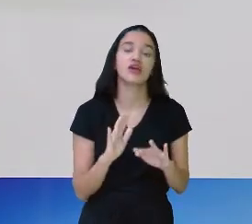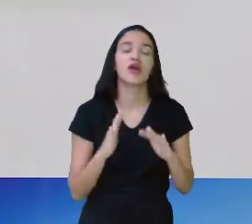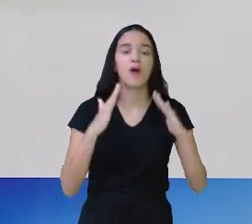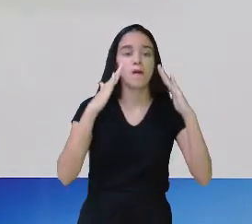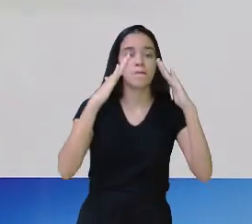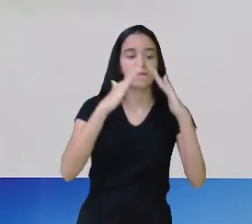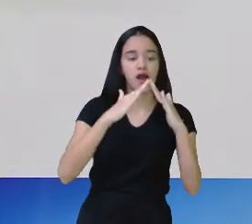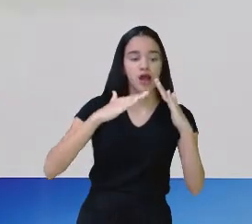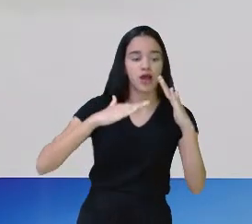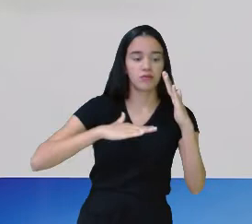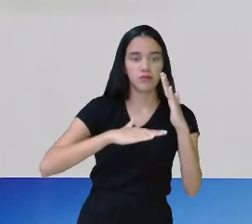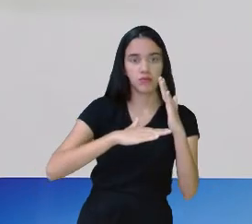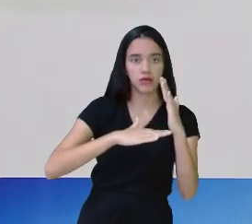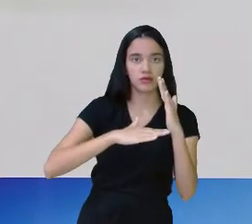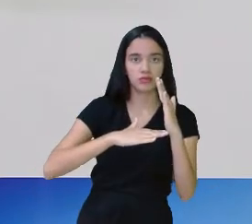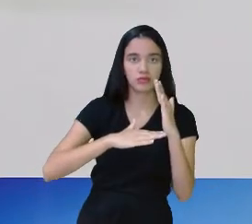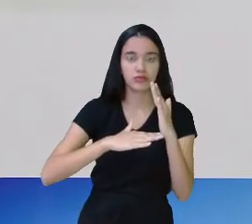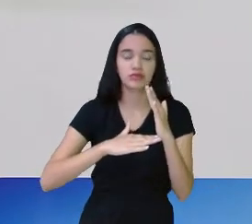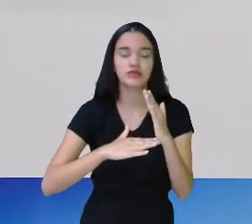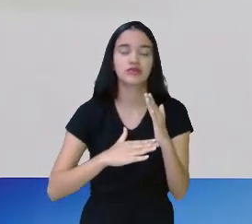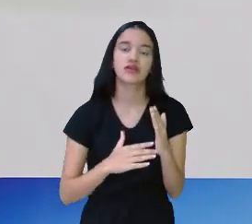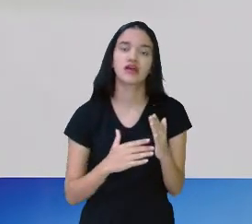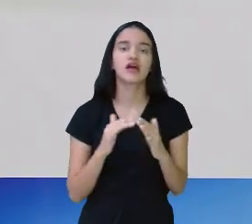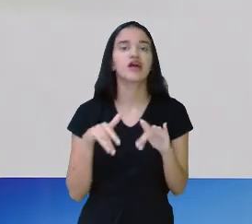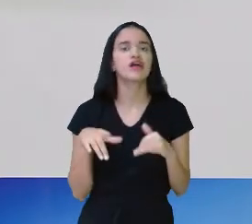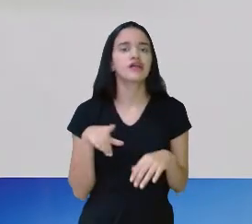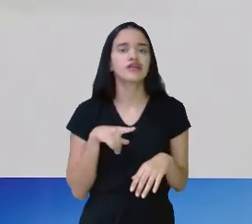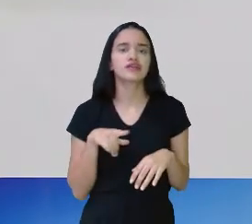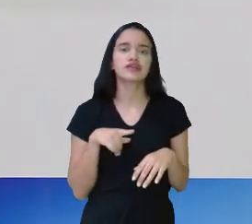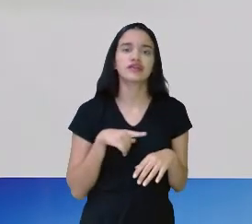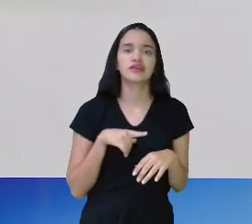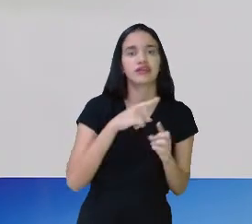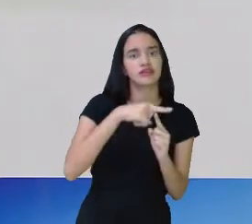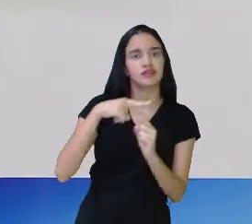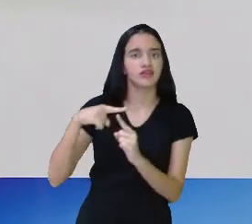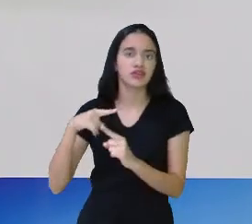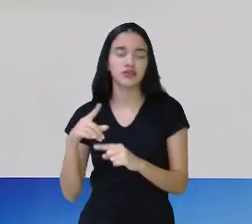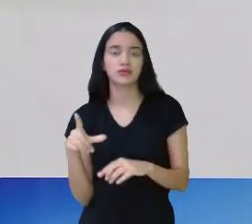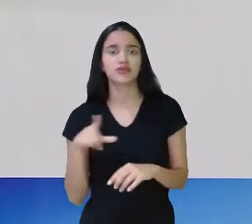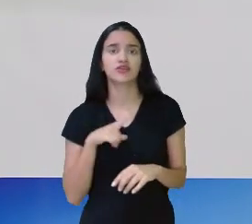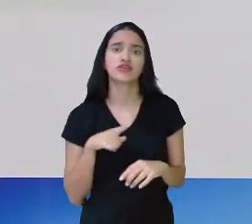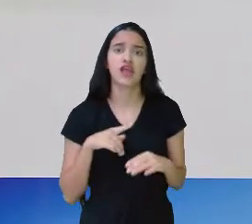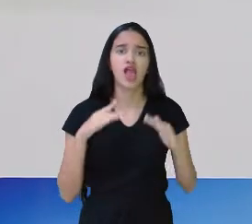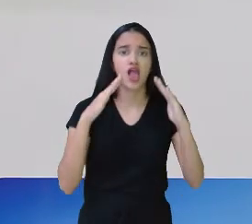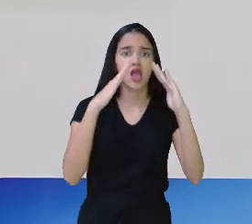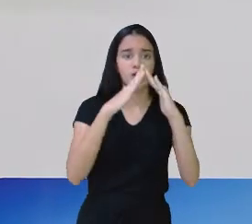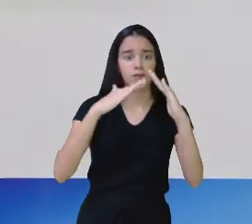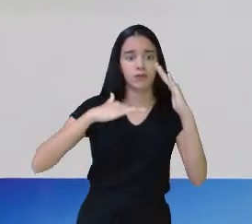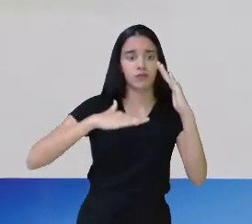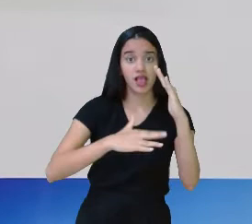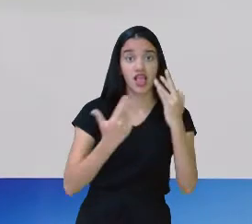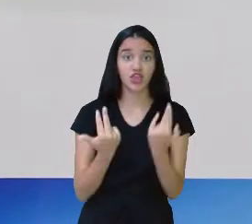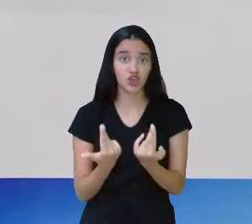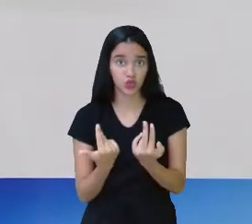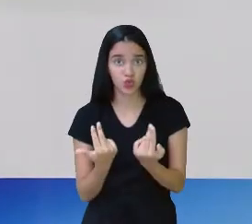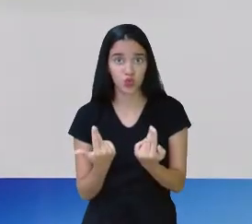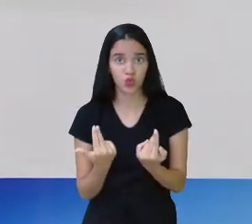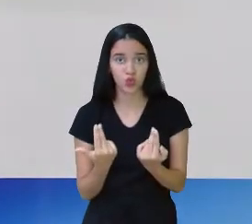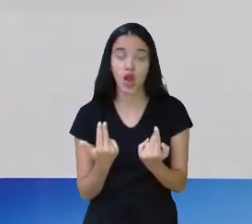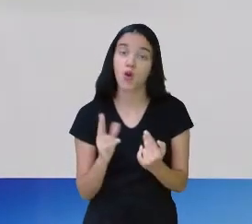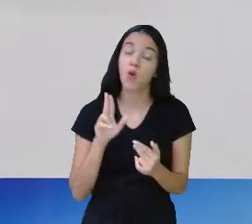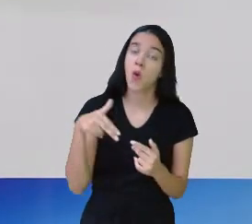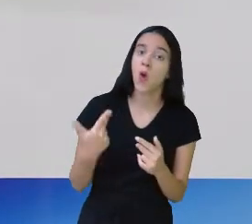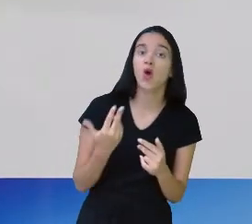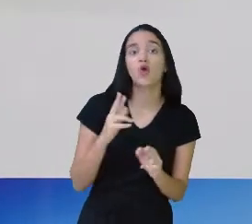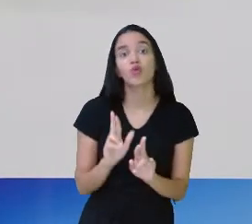eu posso ter 3 tipos de triângulo, onde um tem os 3 lados iguais, outro 3 lados